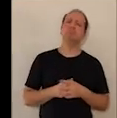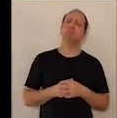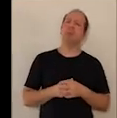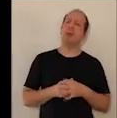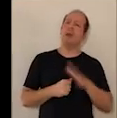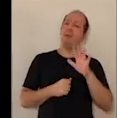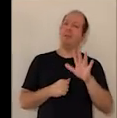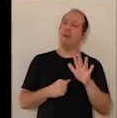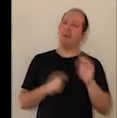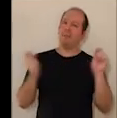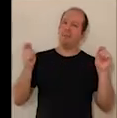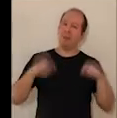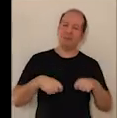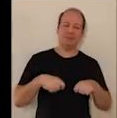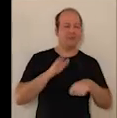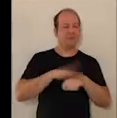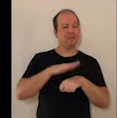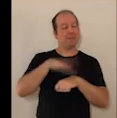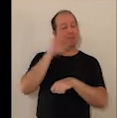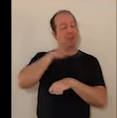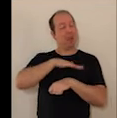Mas se poderá lhe fazer mal, por que não?